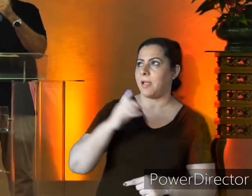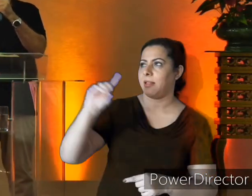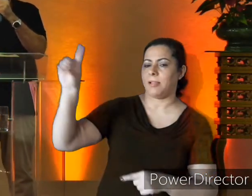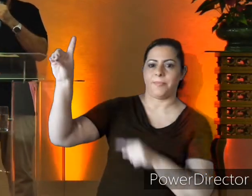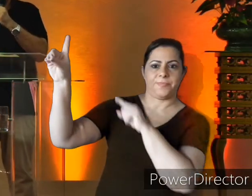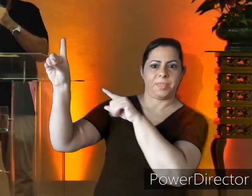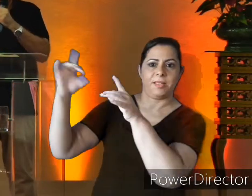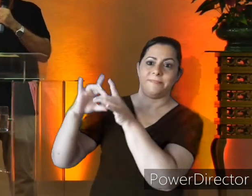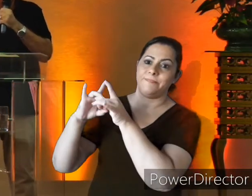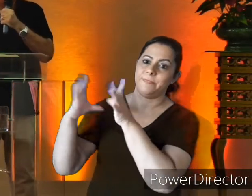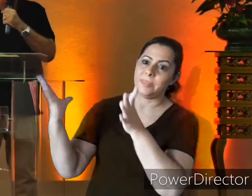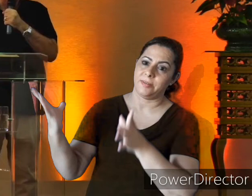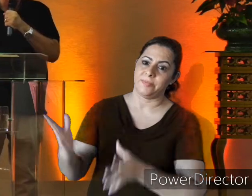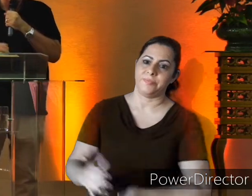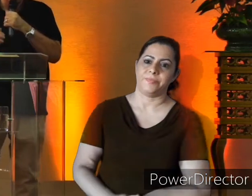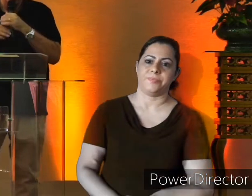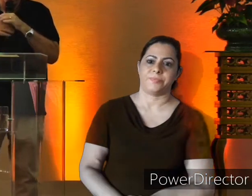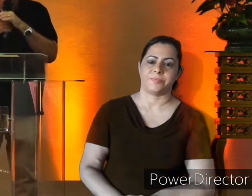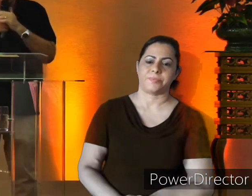livra.